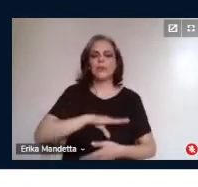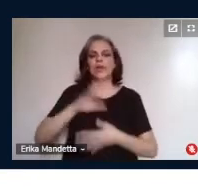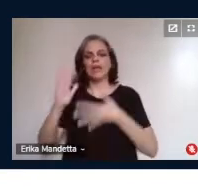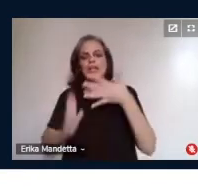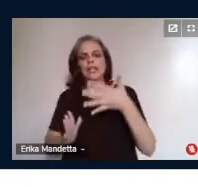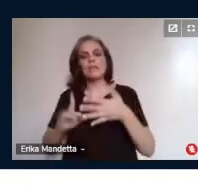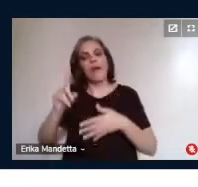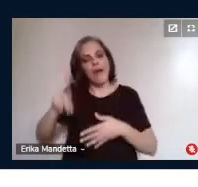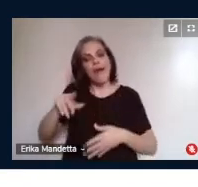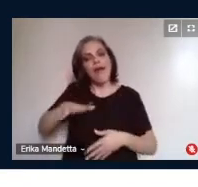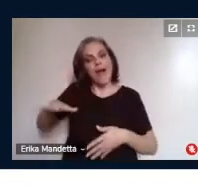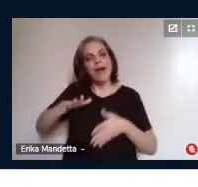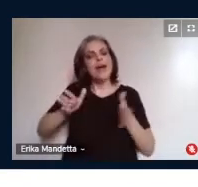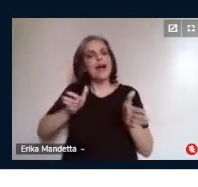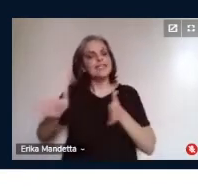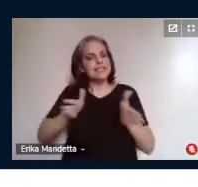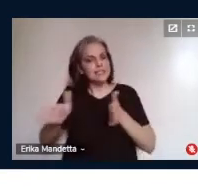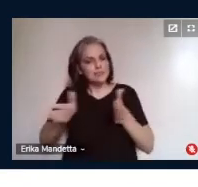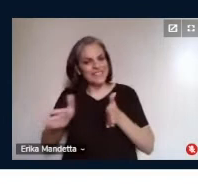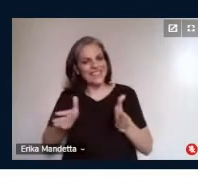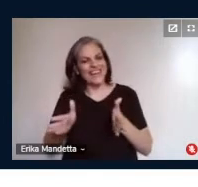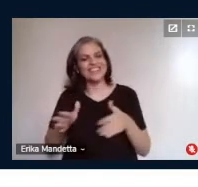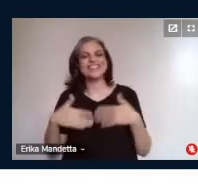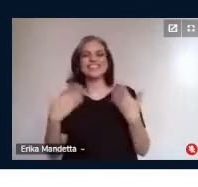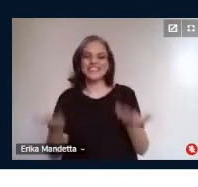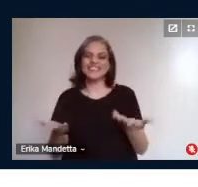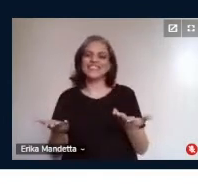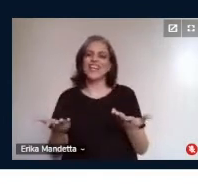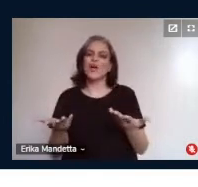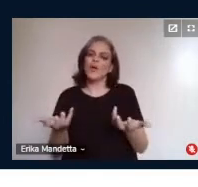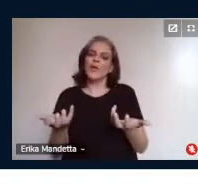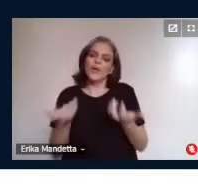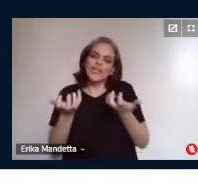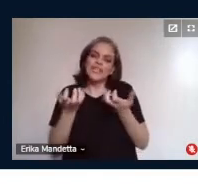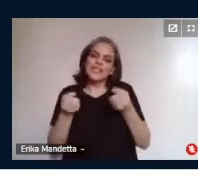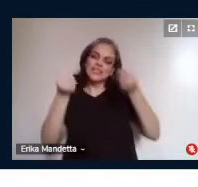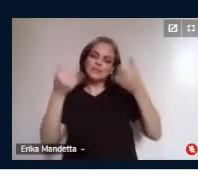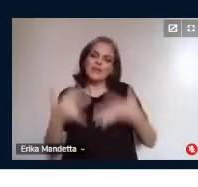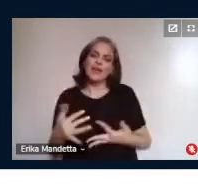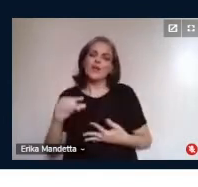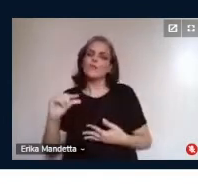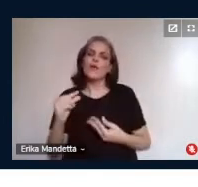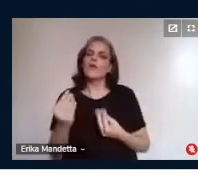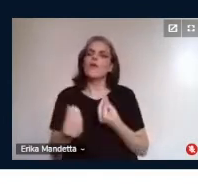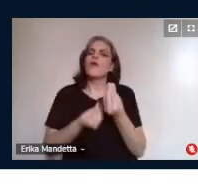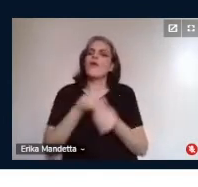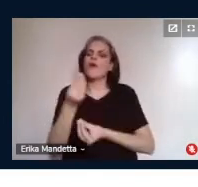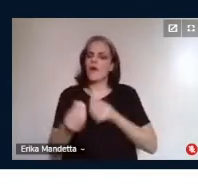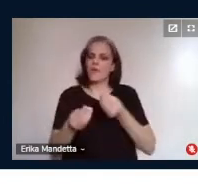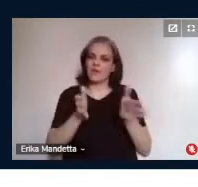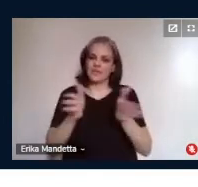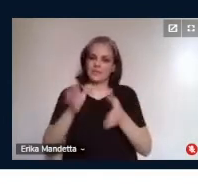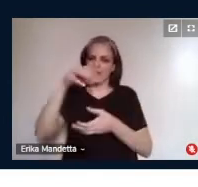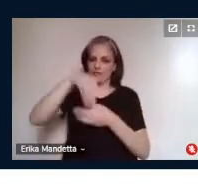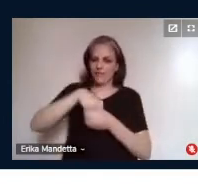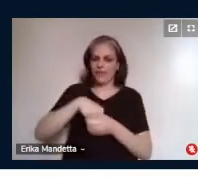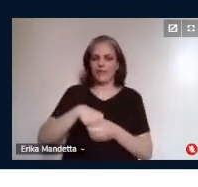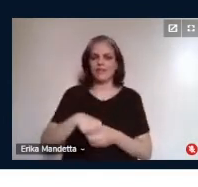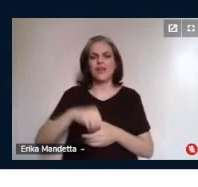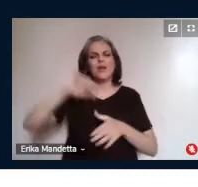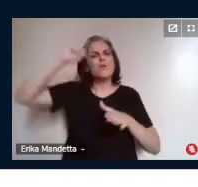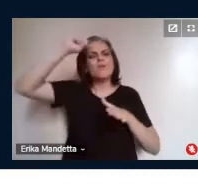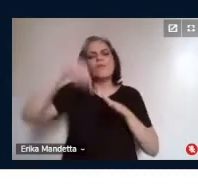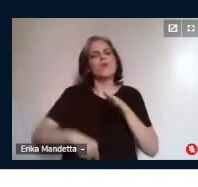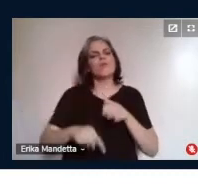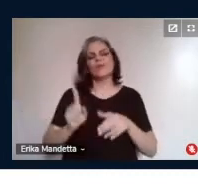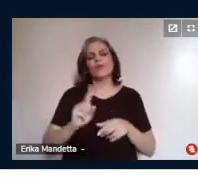acessibilidade. Então, senti a necessidade de colocar um pouco aí essa discussão. Não me aprofundei, porque eu acho que ainda existe